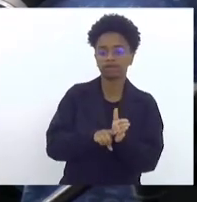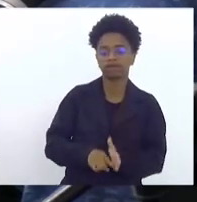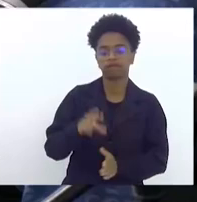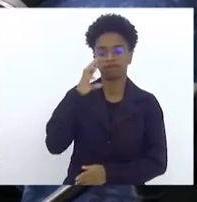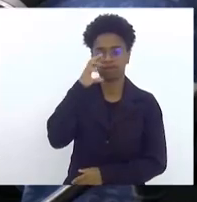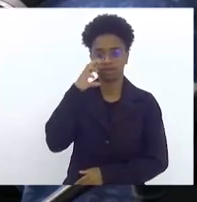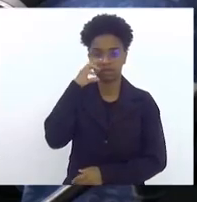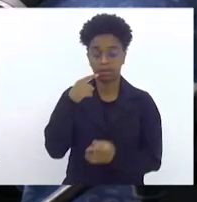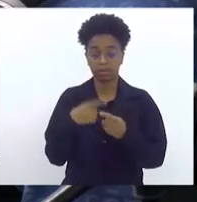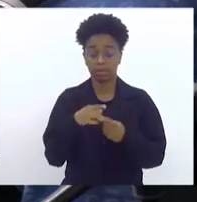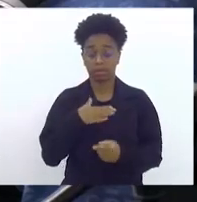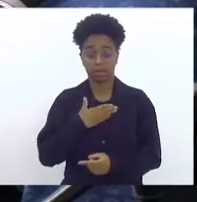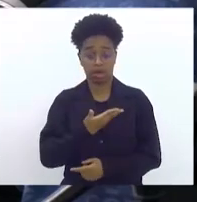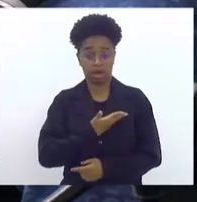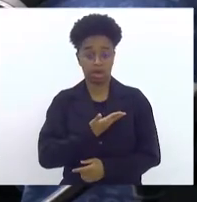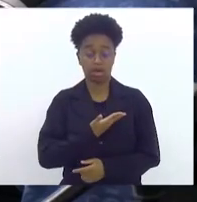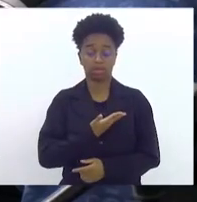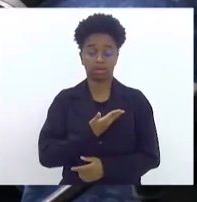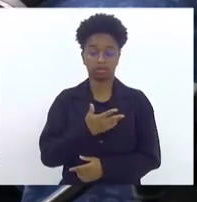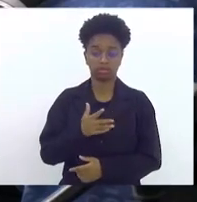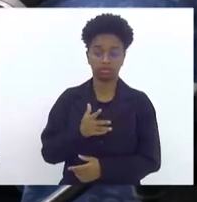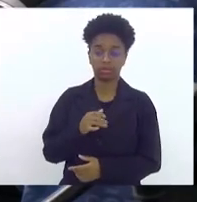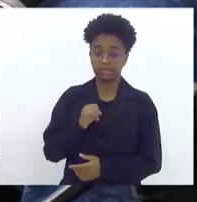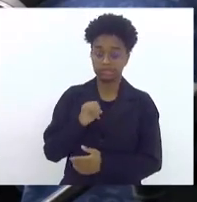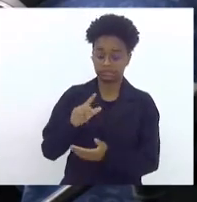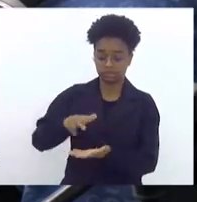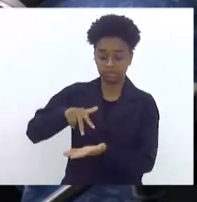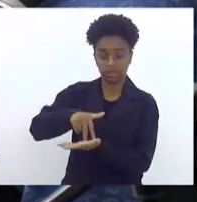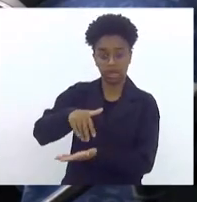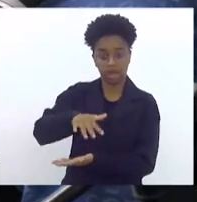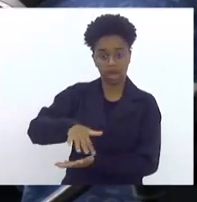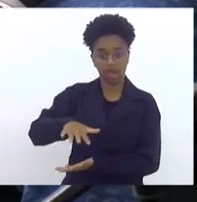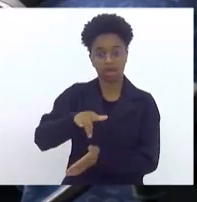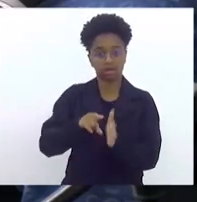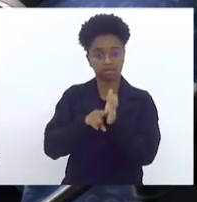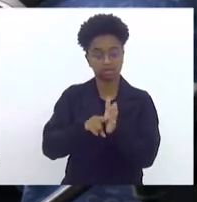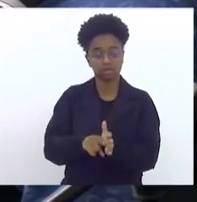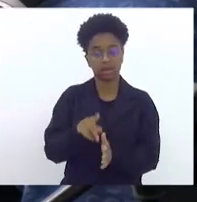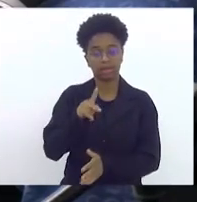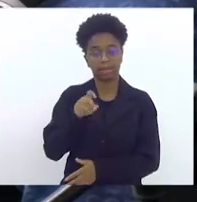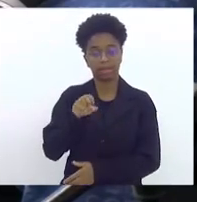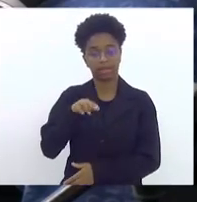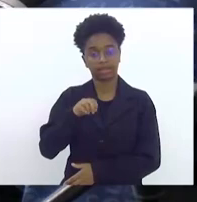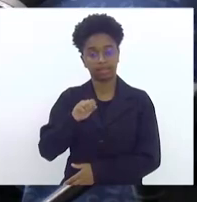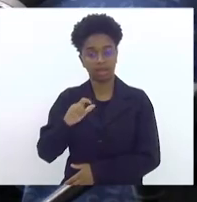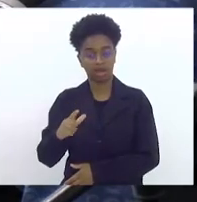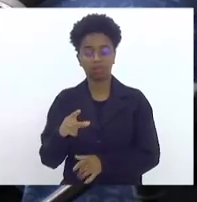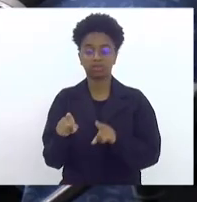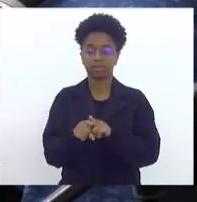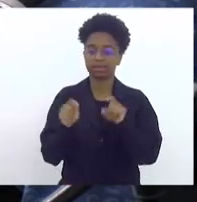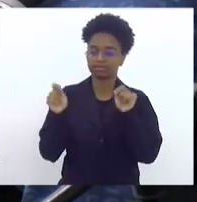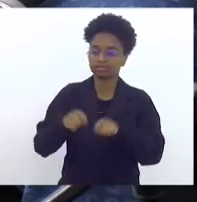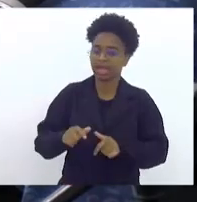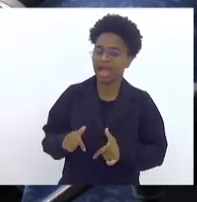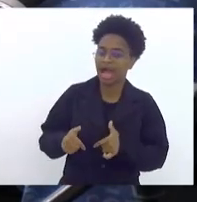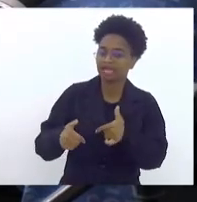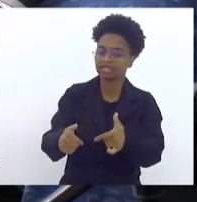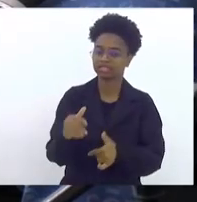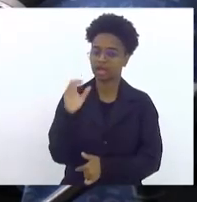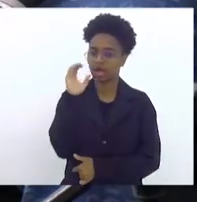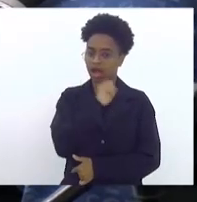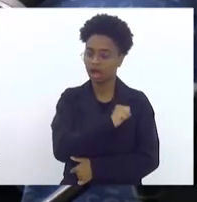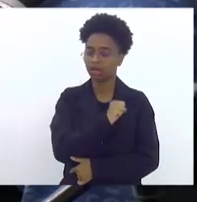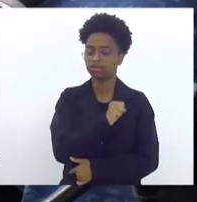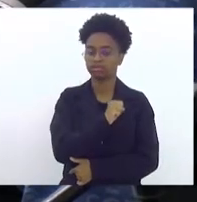que os meus colegas que estão à frente da investigação penal também possam agir da maneira mais rápida né e mais